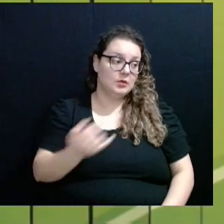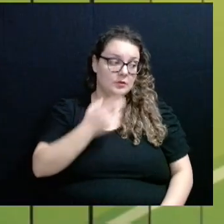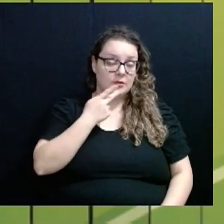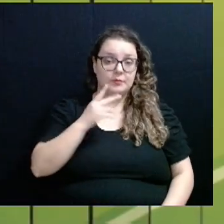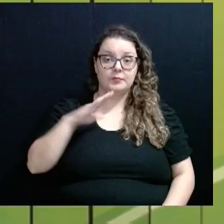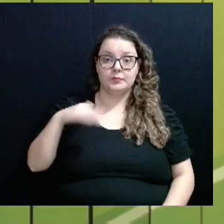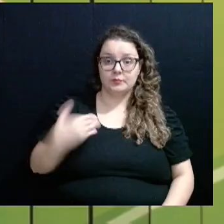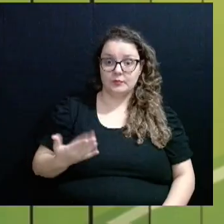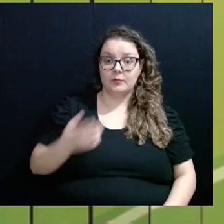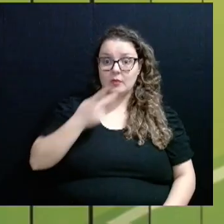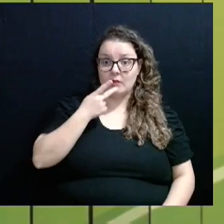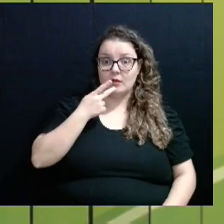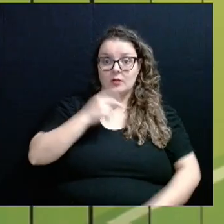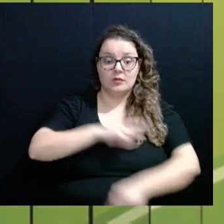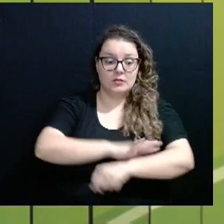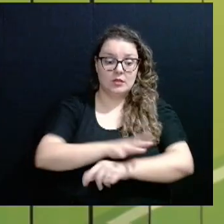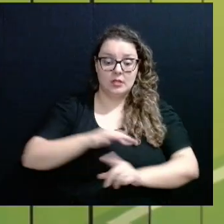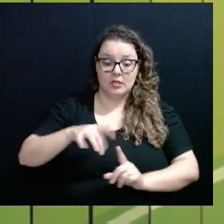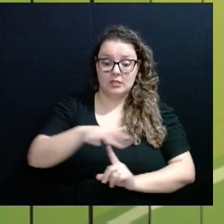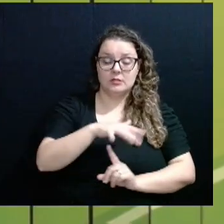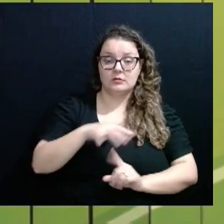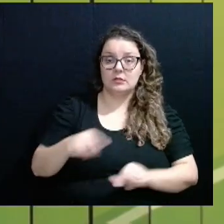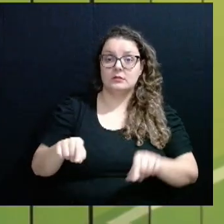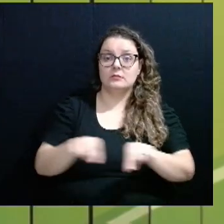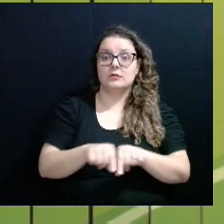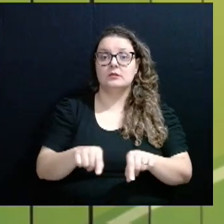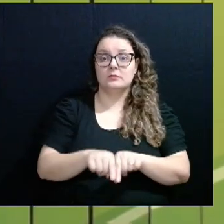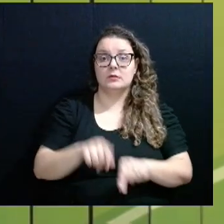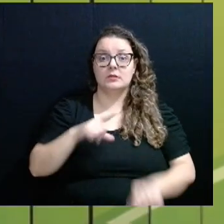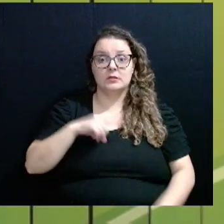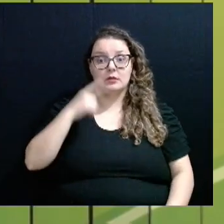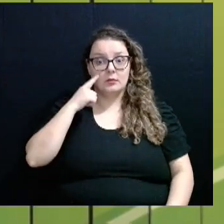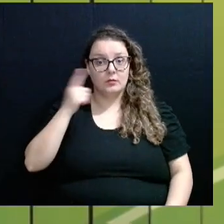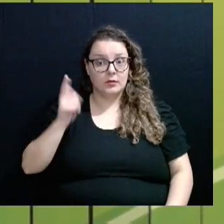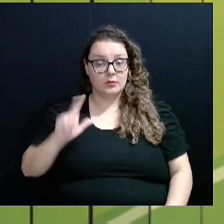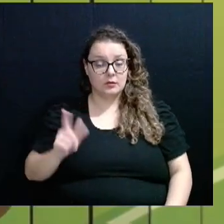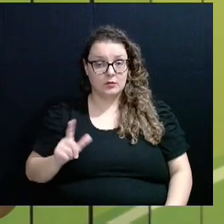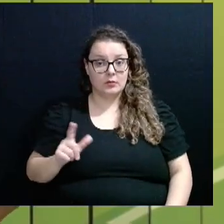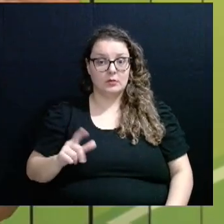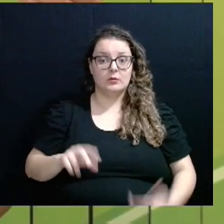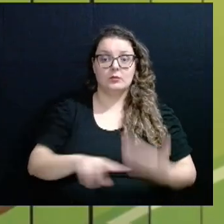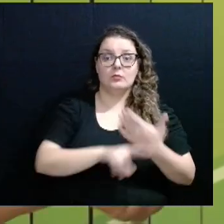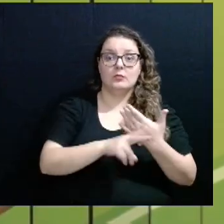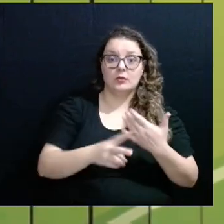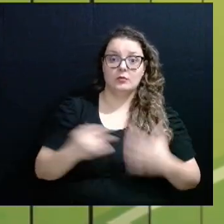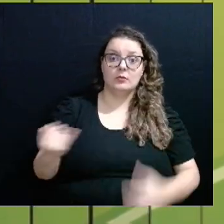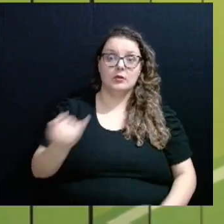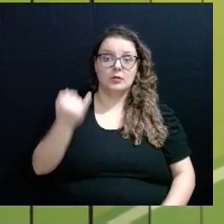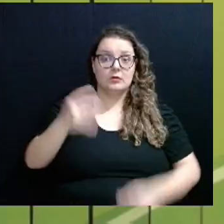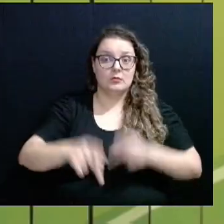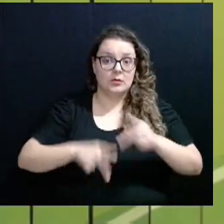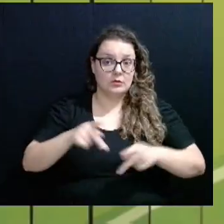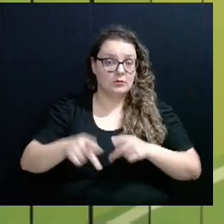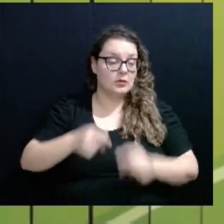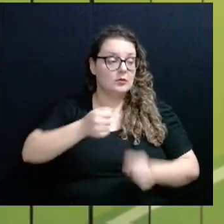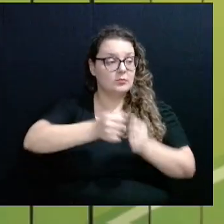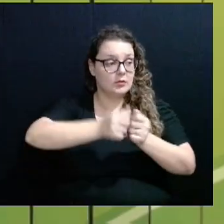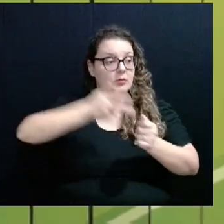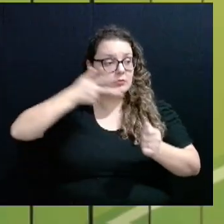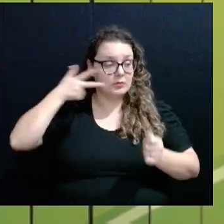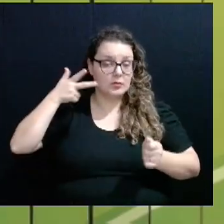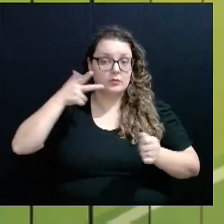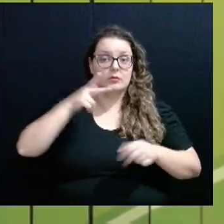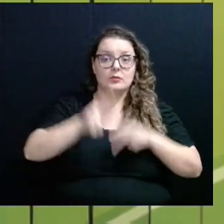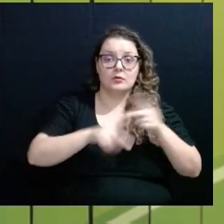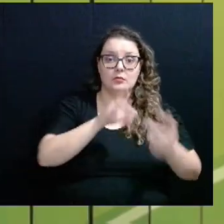racismo ambiental, também tem, claro, uma influência importante na população indígena, nos povos originários aqui